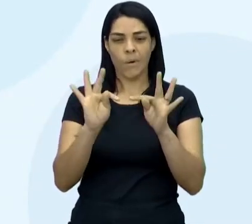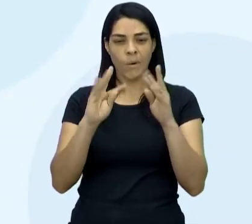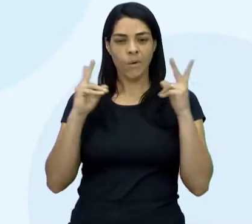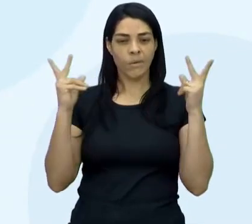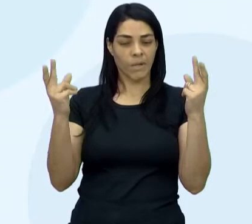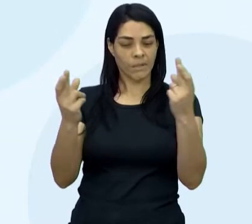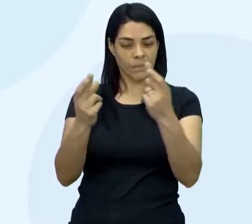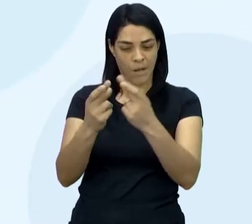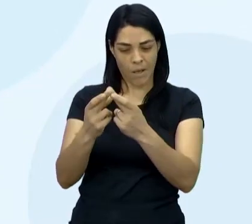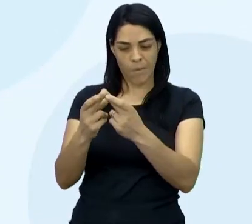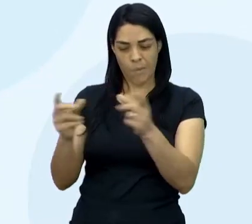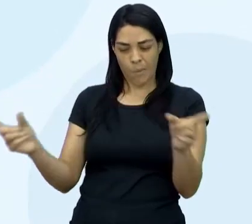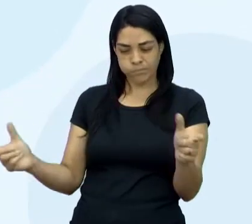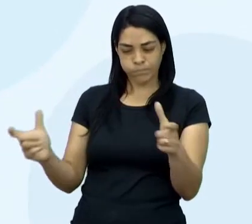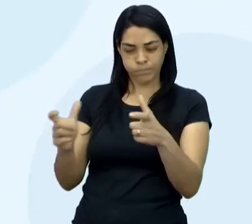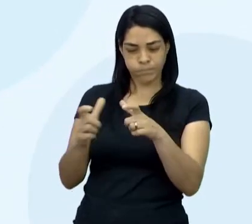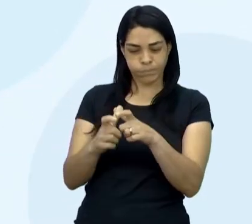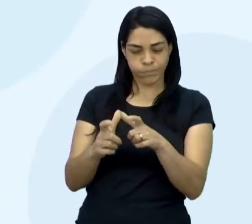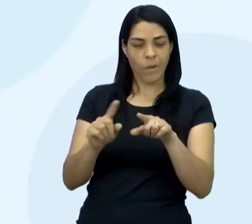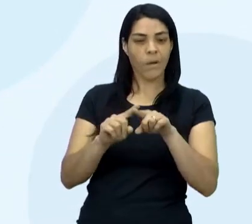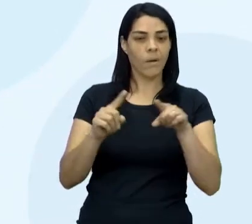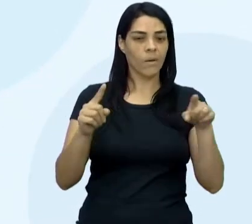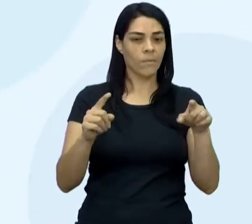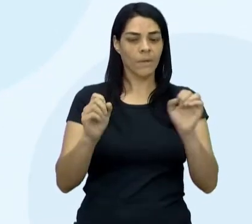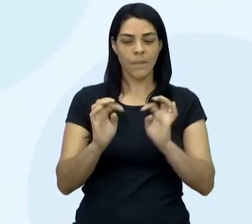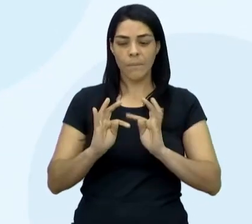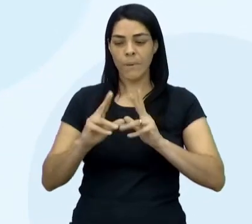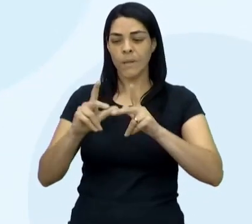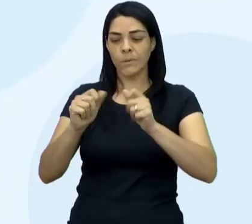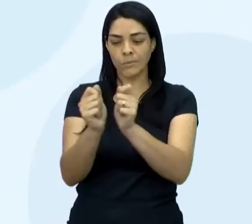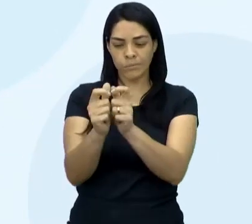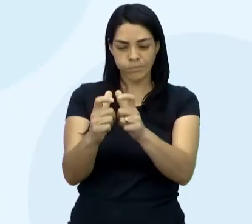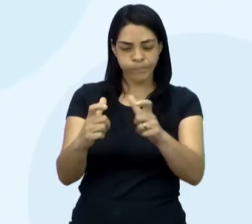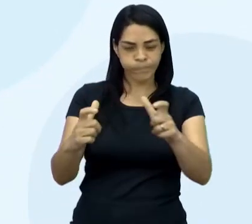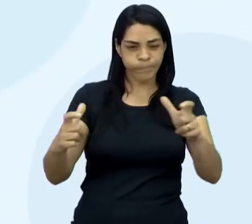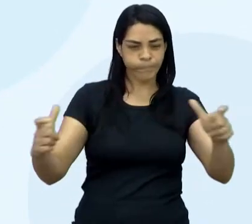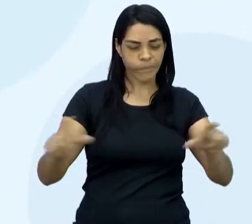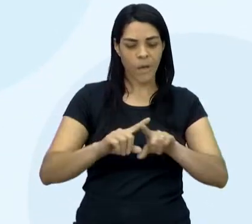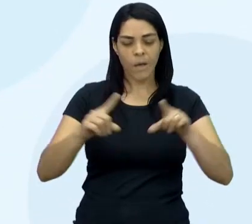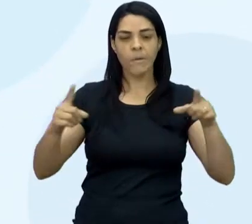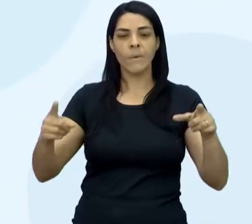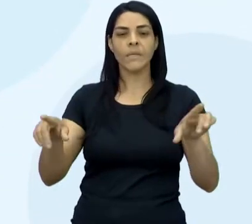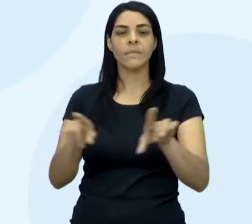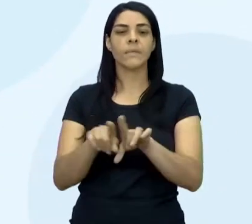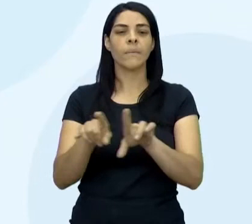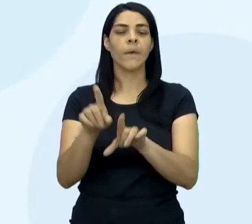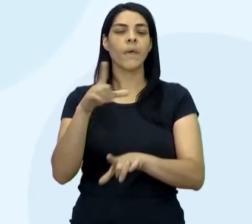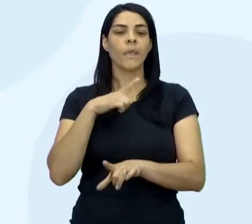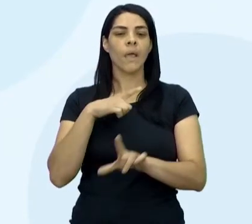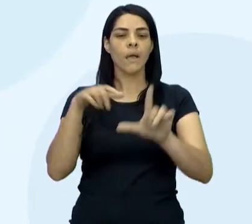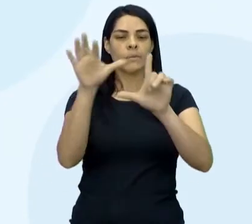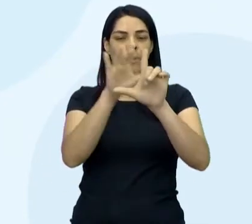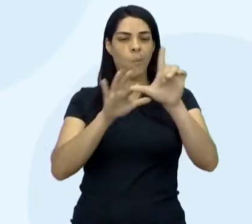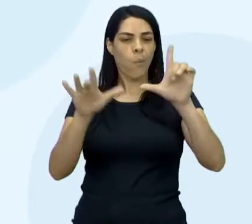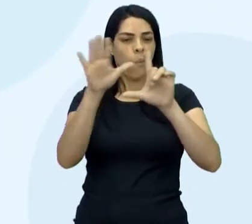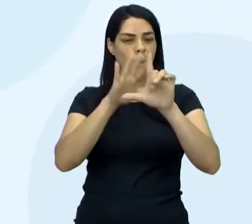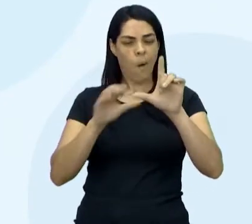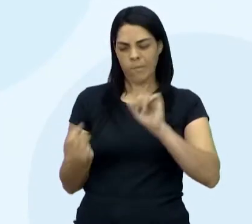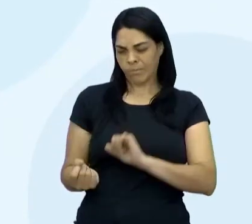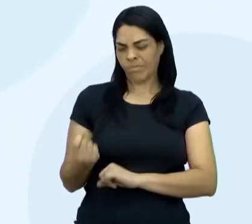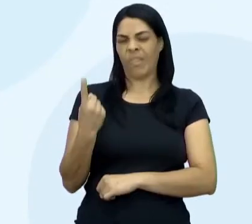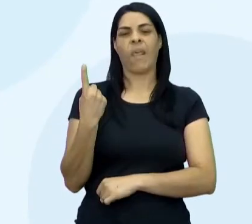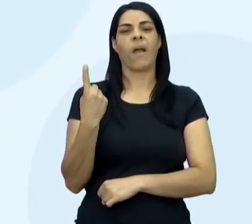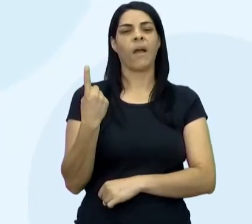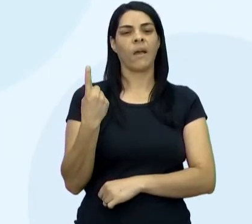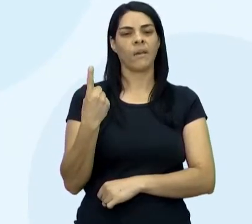parte menor mas acabavam estendendo isso para todos e também alguns algumas imagens estranhas alguns animais estranhos